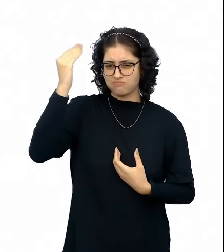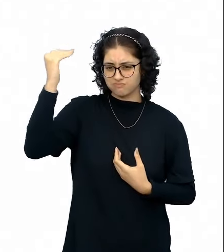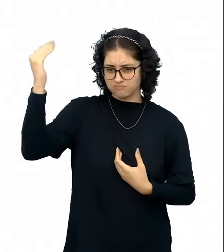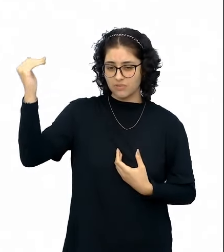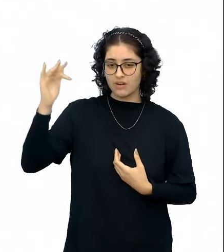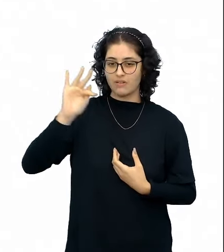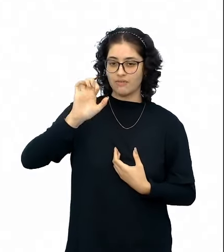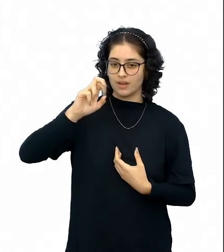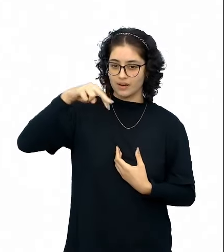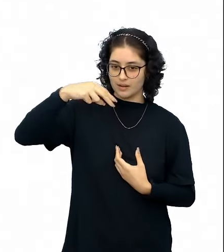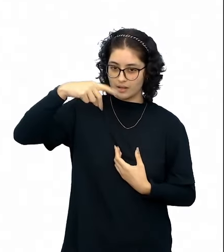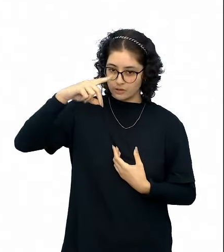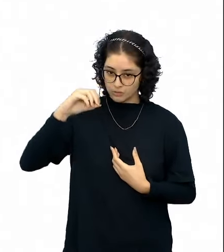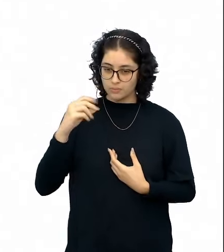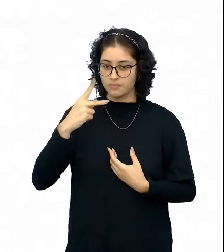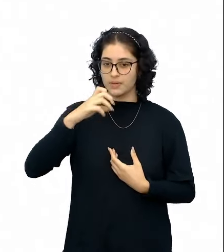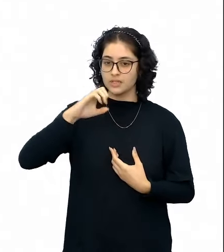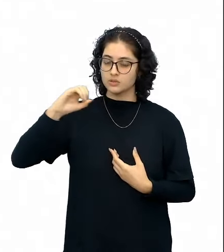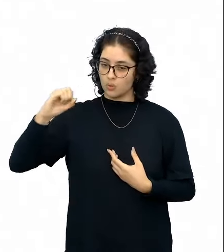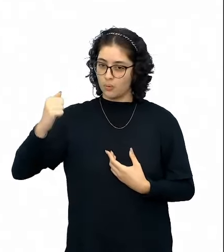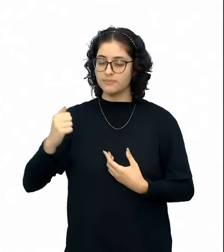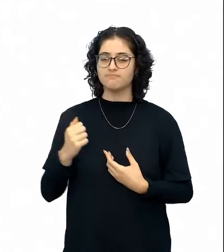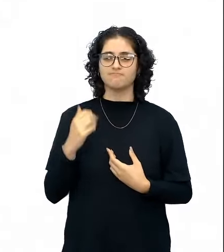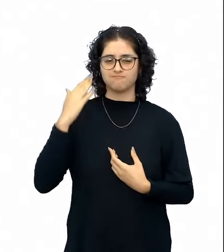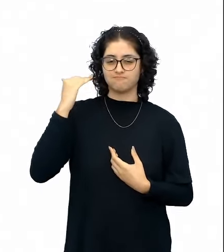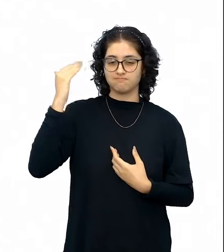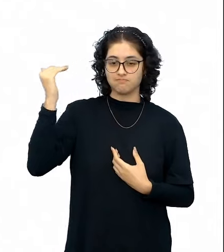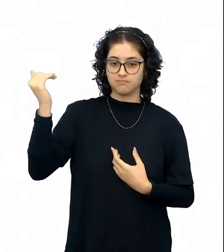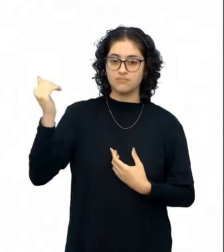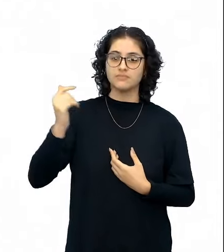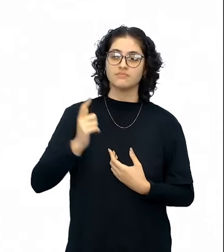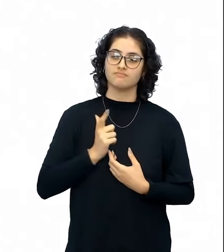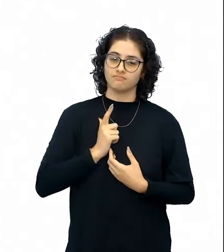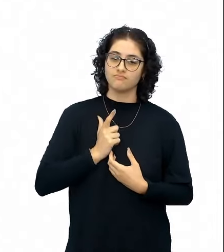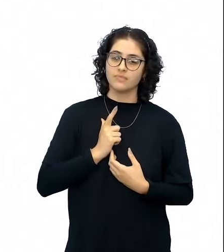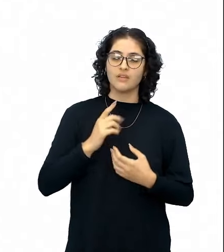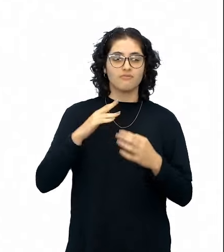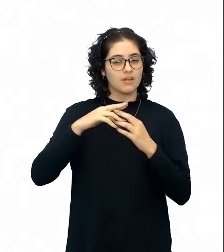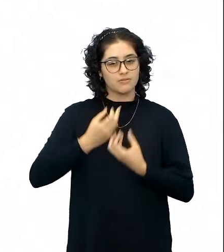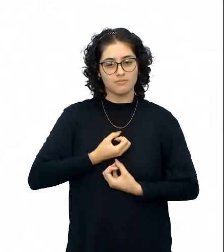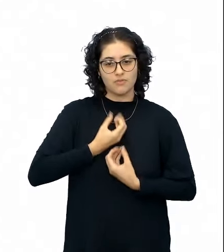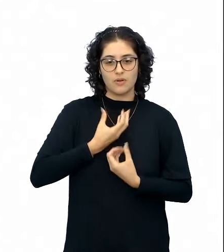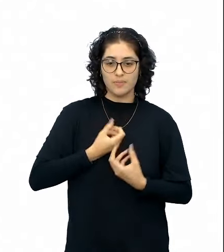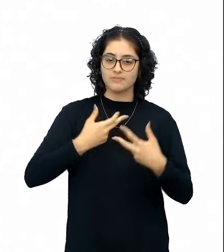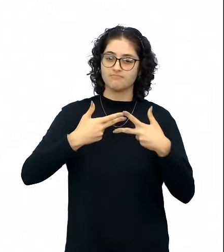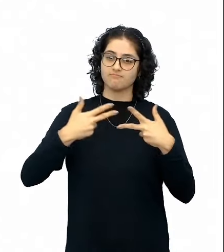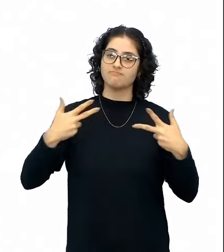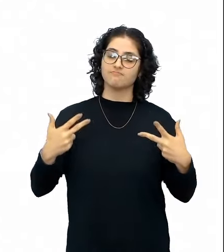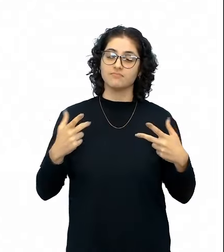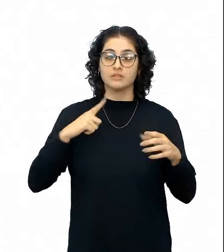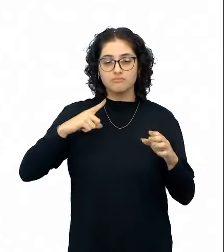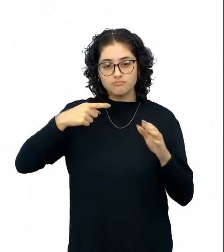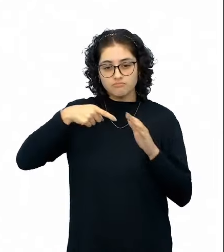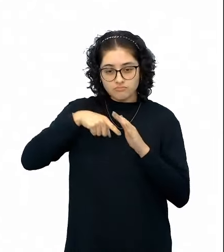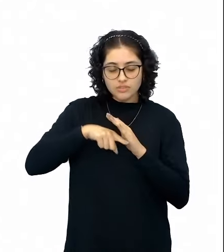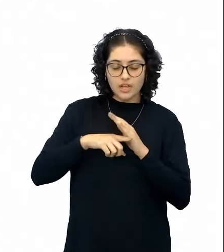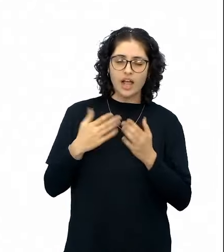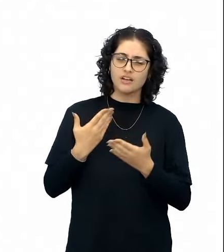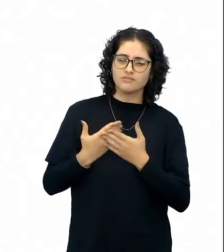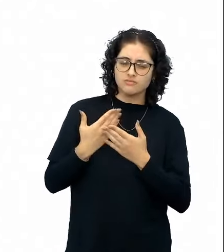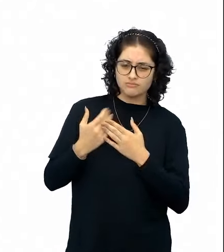um pouco também sobre Fernando Pessoa, sobre outros poemas dele, dá aquela mergulhada junto com os alunos